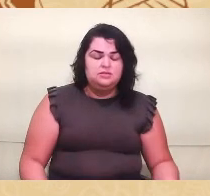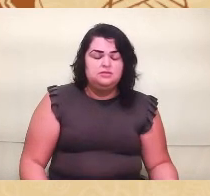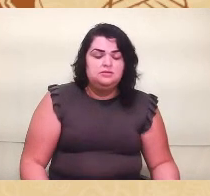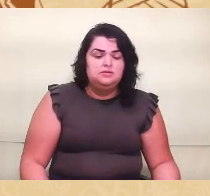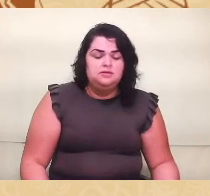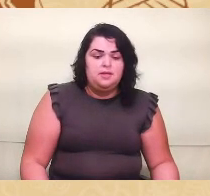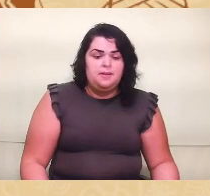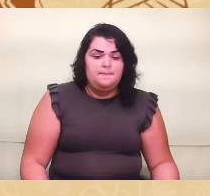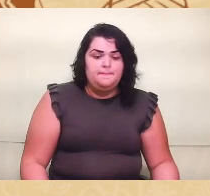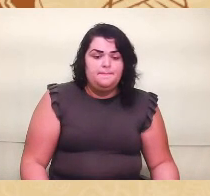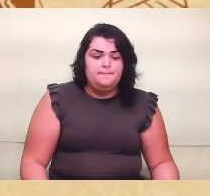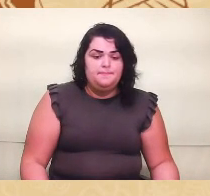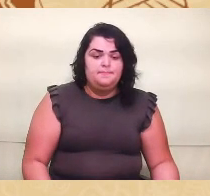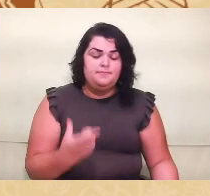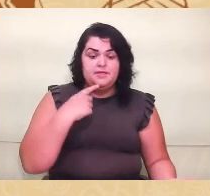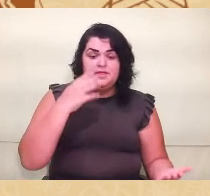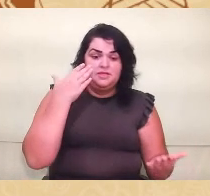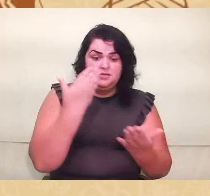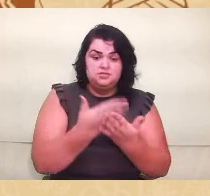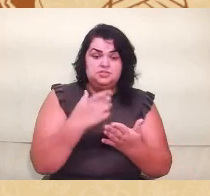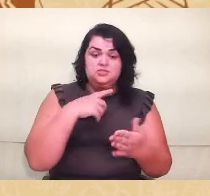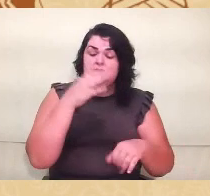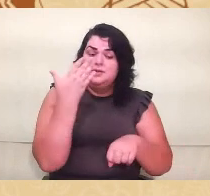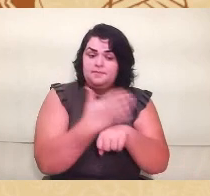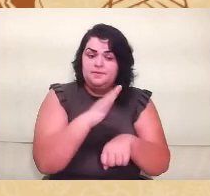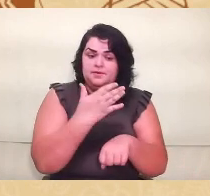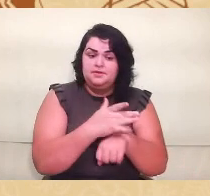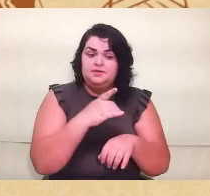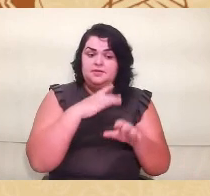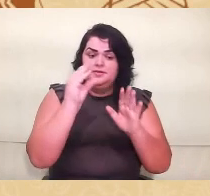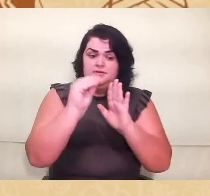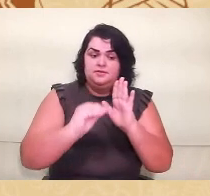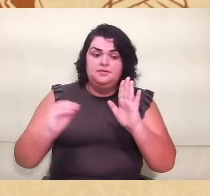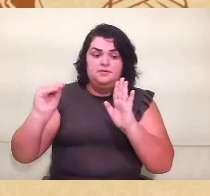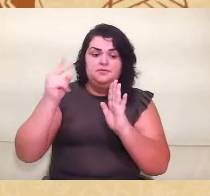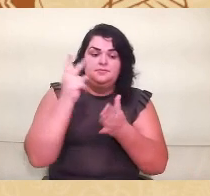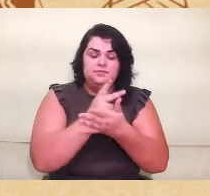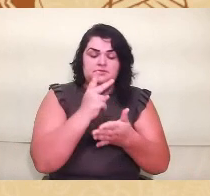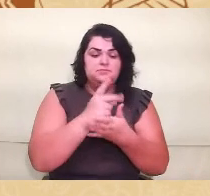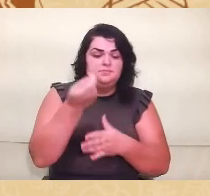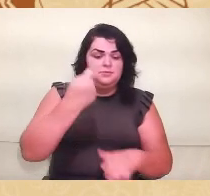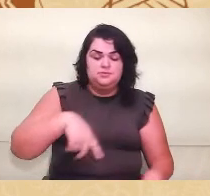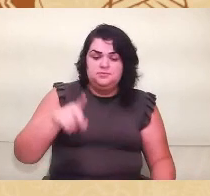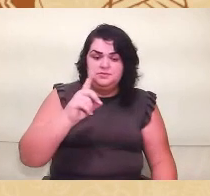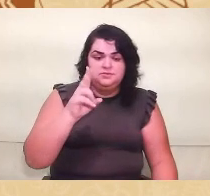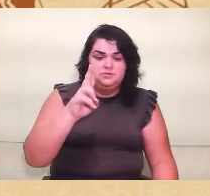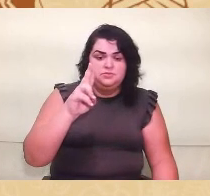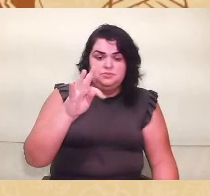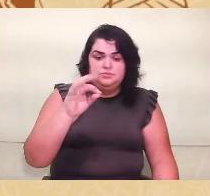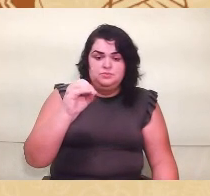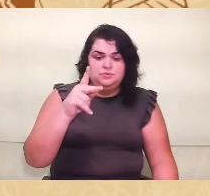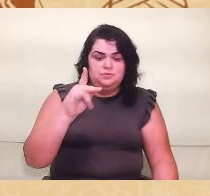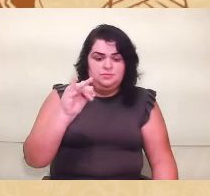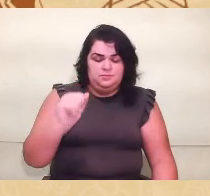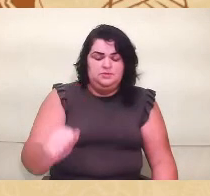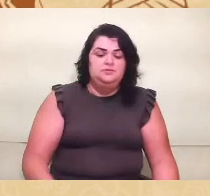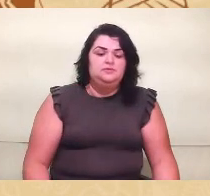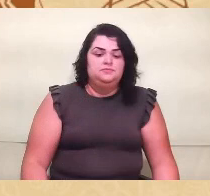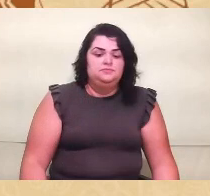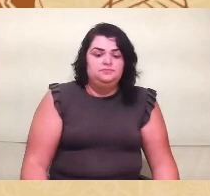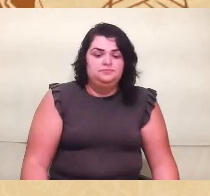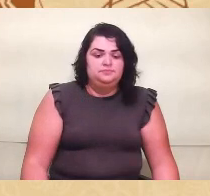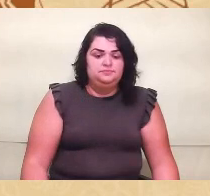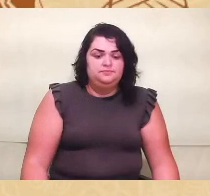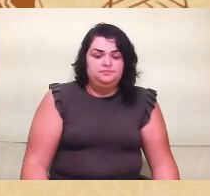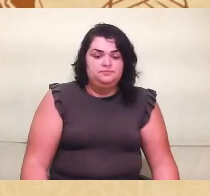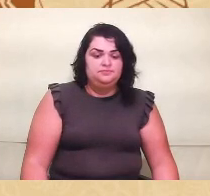é garantia. Mas quem pratica a igualdade não precisa de utopia. Então, é aí que